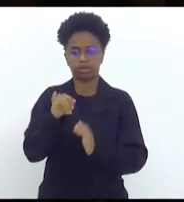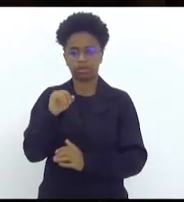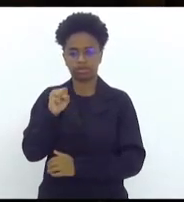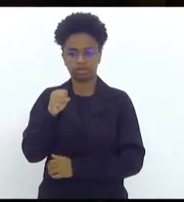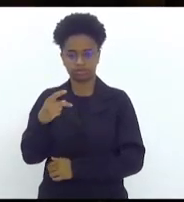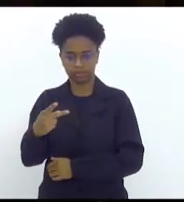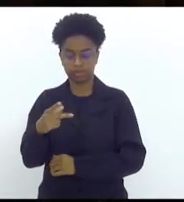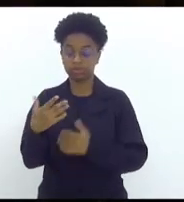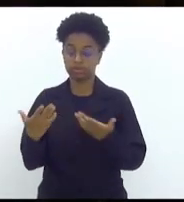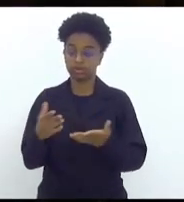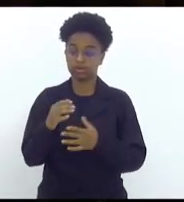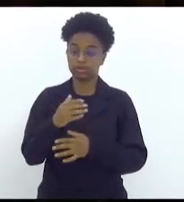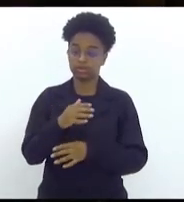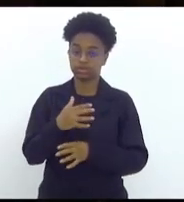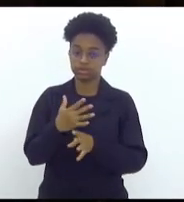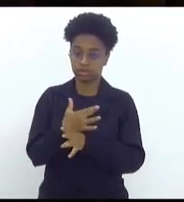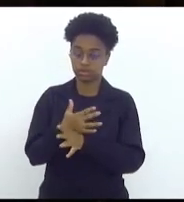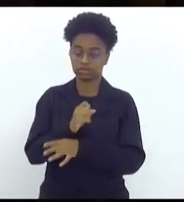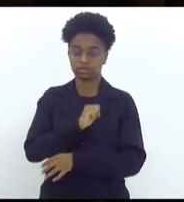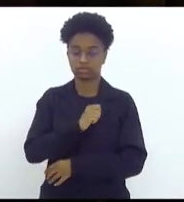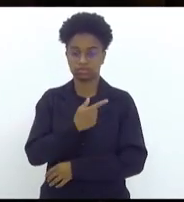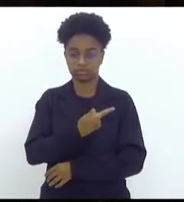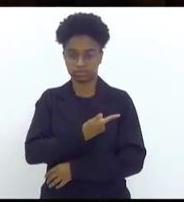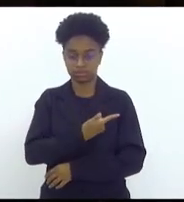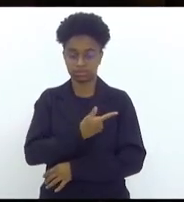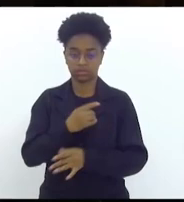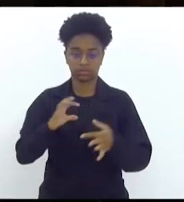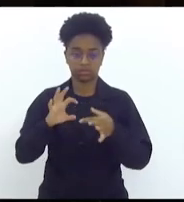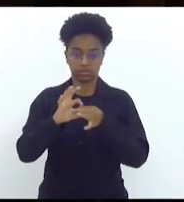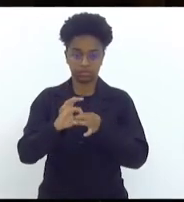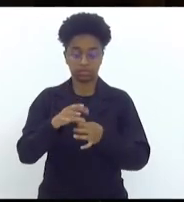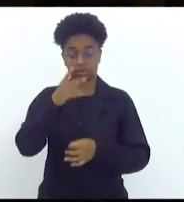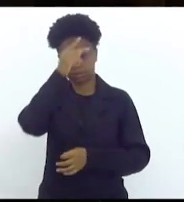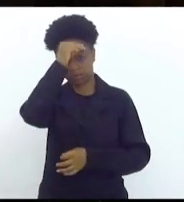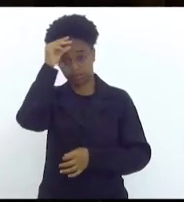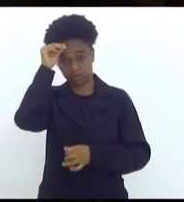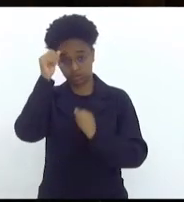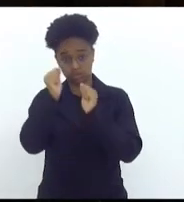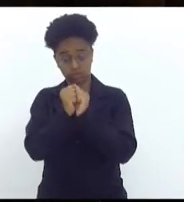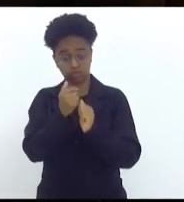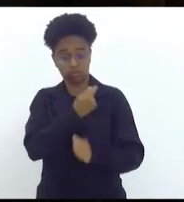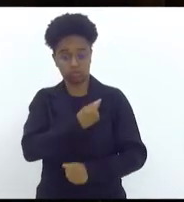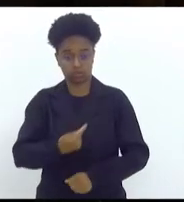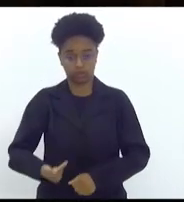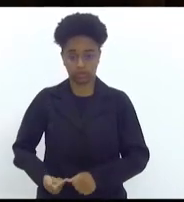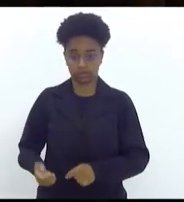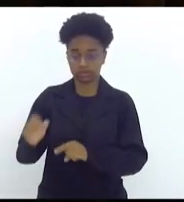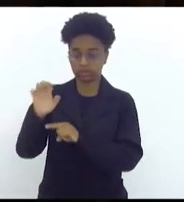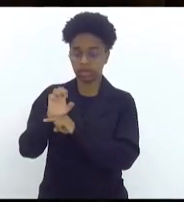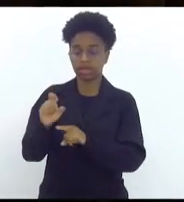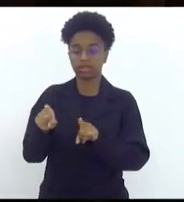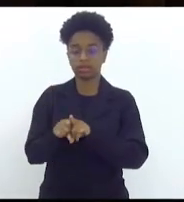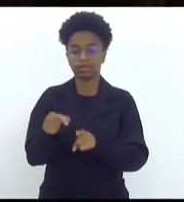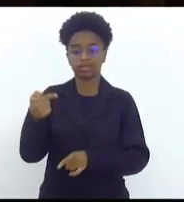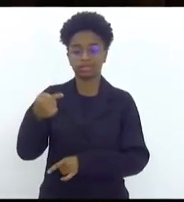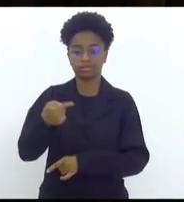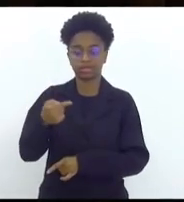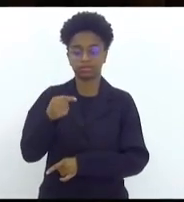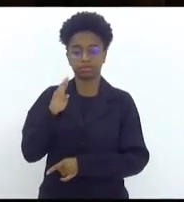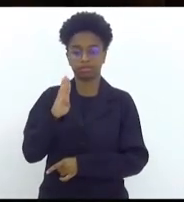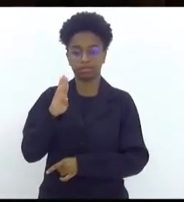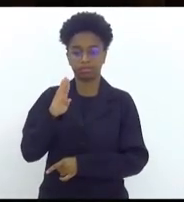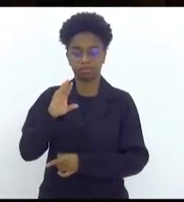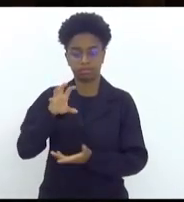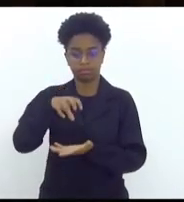a cidade São Gonçalo nessa parceria da prefeitura com o governo do estado e o sétimo batalhão sobre o comandante